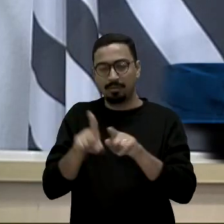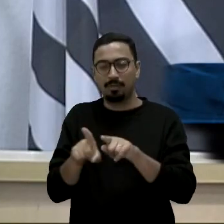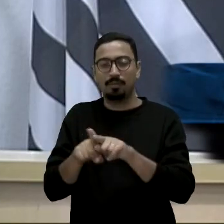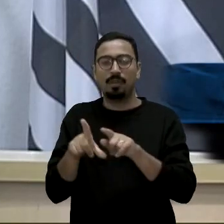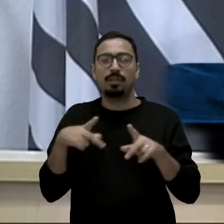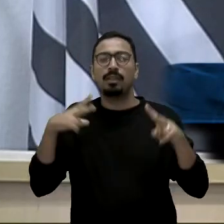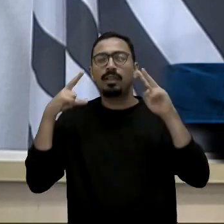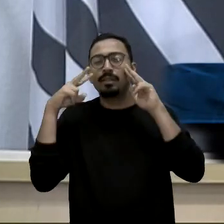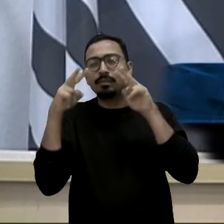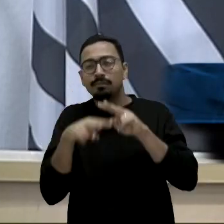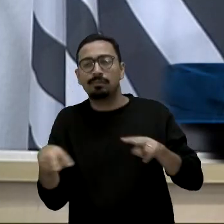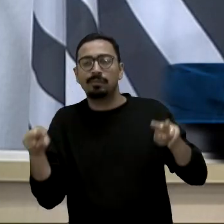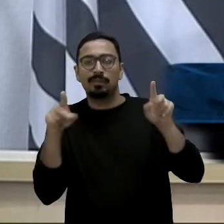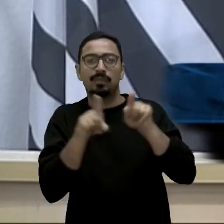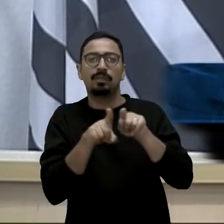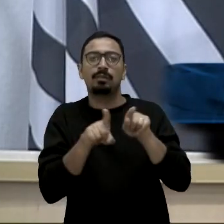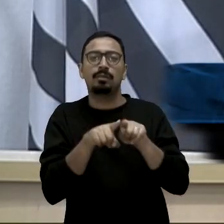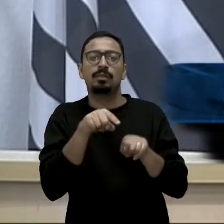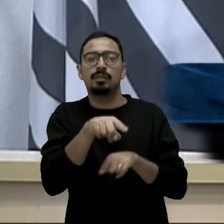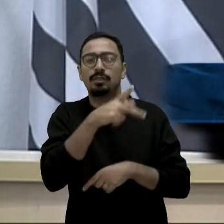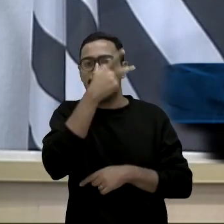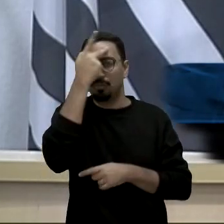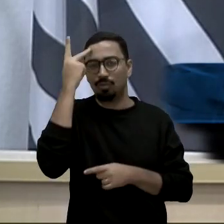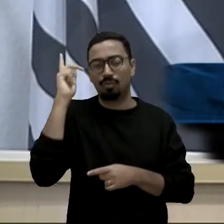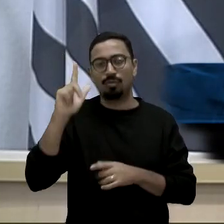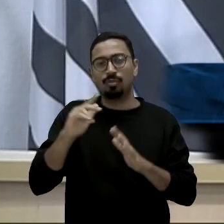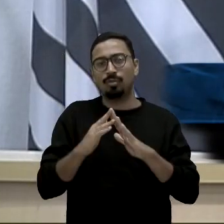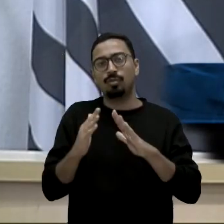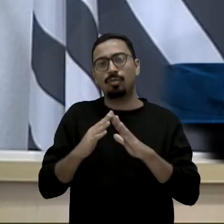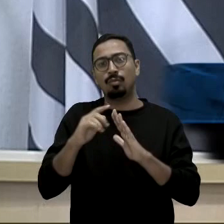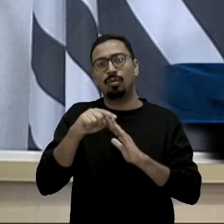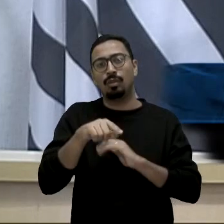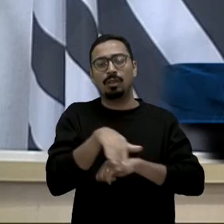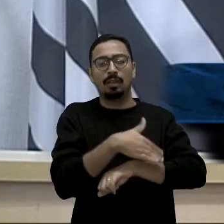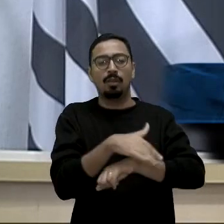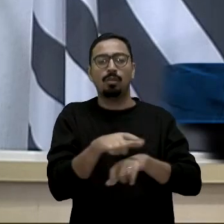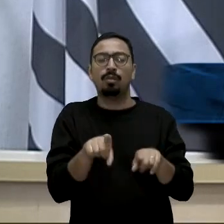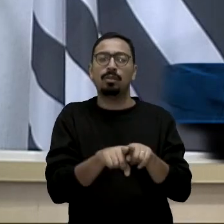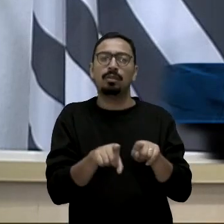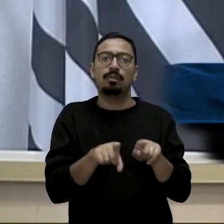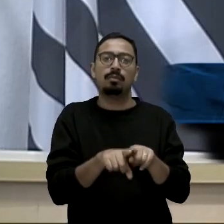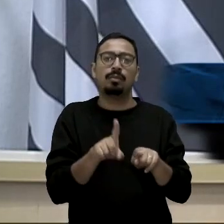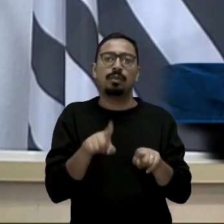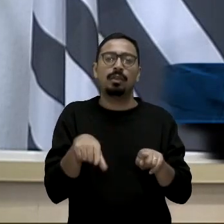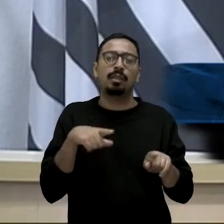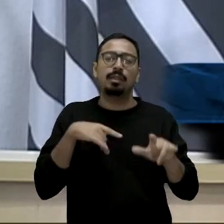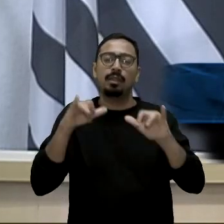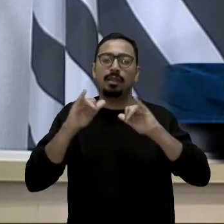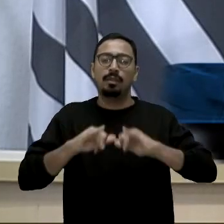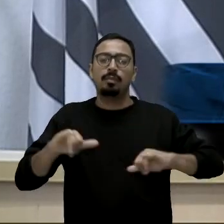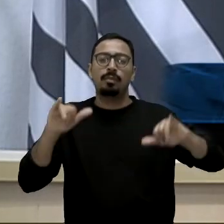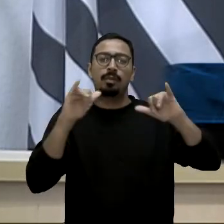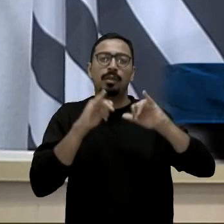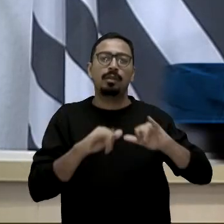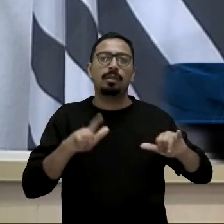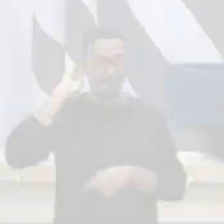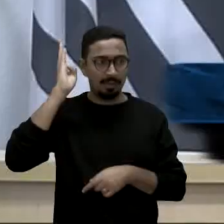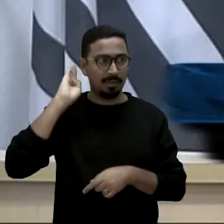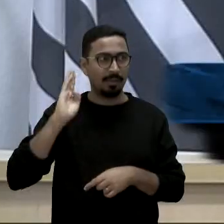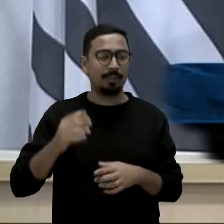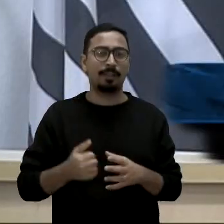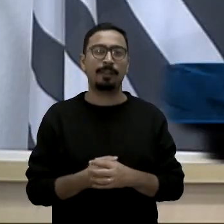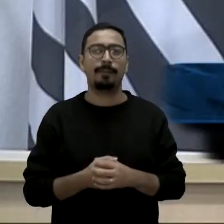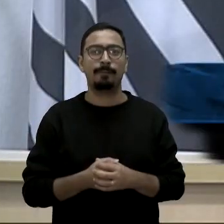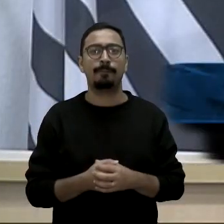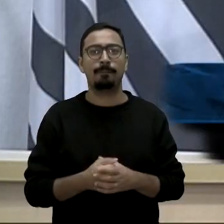olhar para essa galera aí, os moradores em situação de rua, com essa bela campanha Recomeçar Bem.